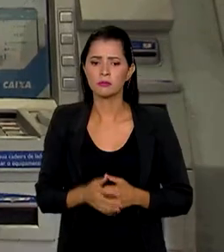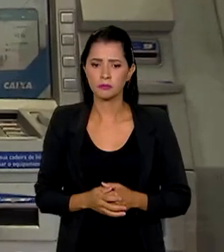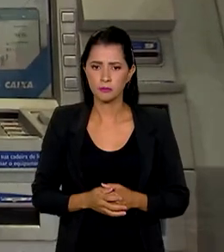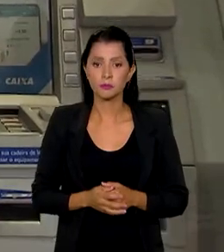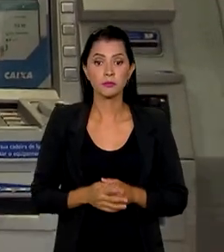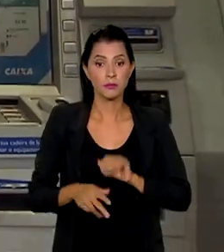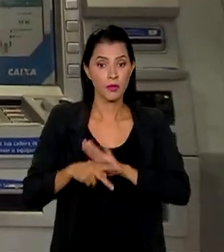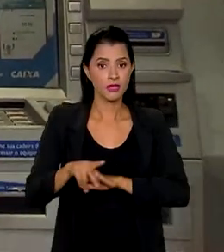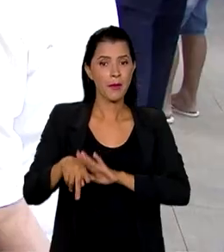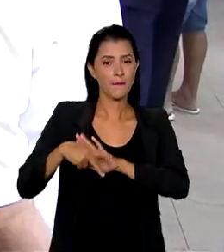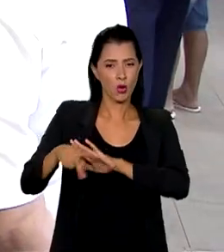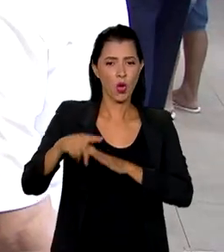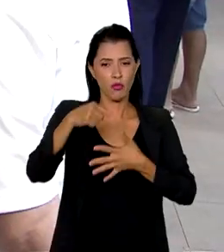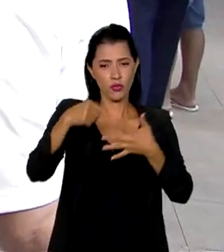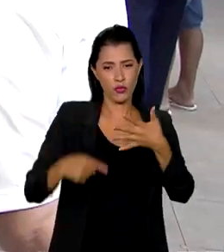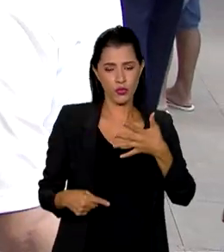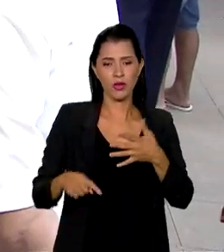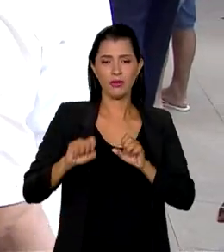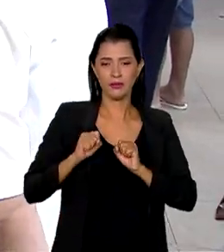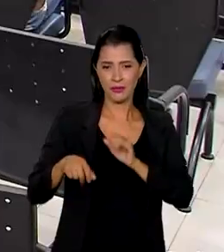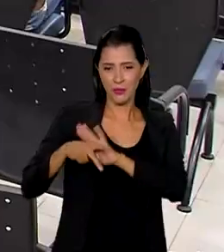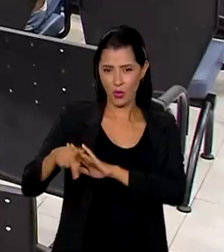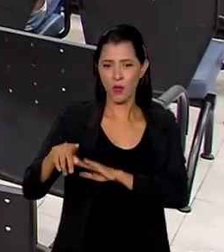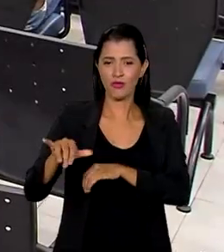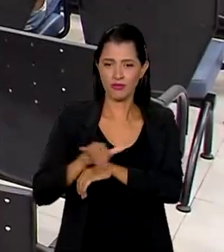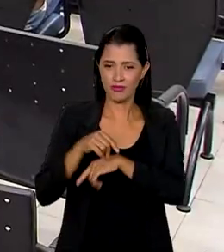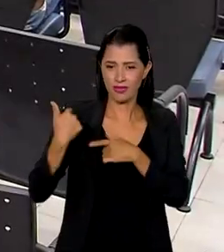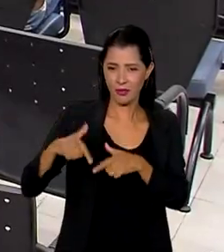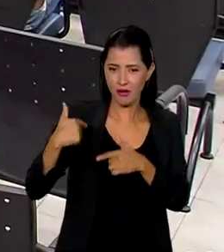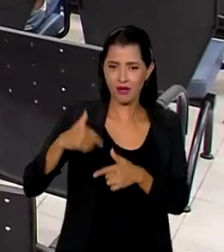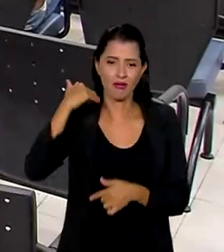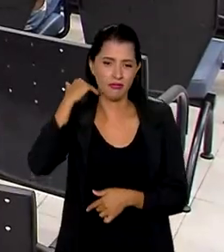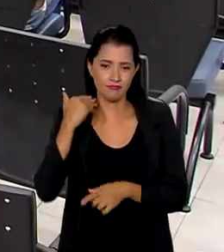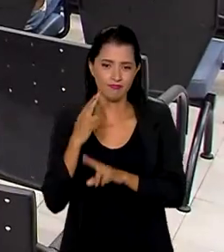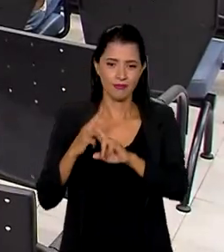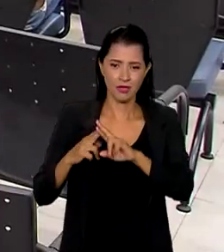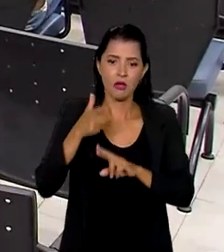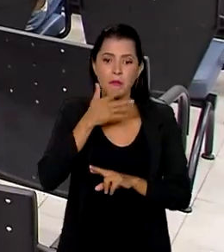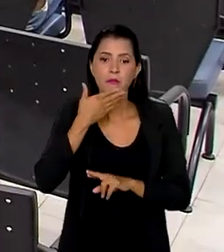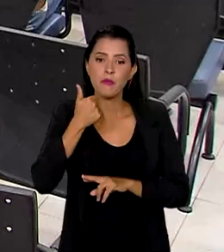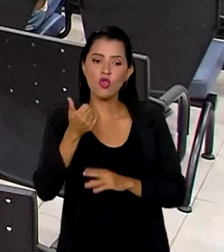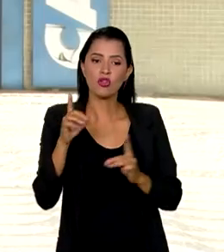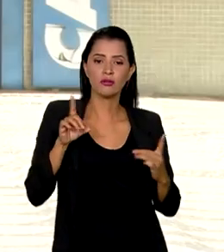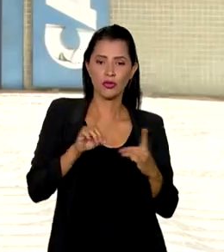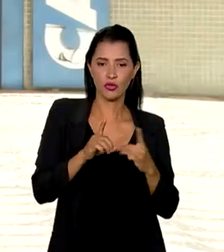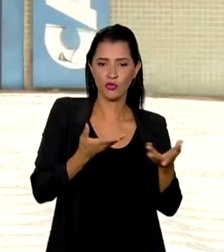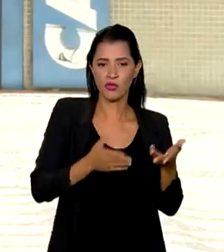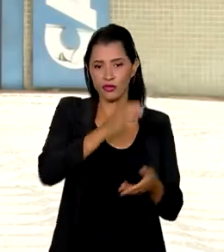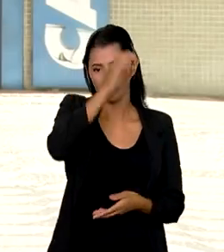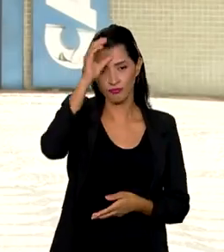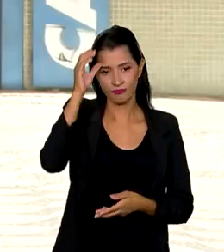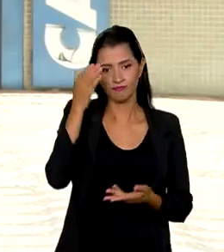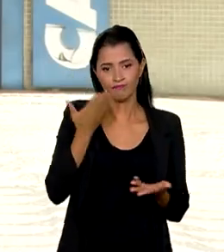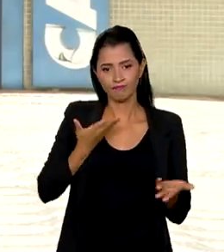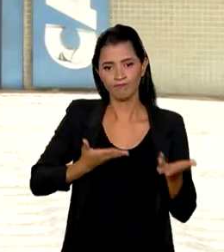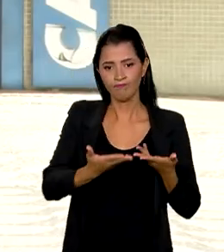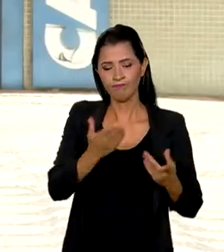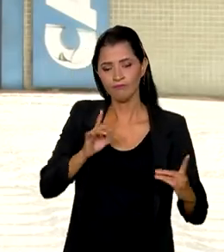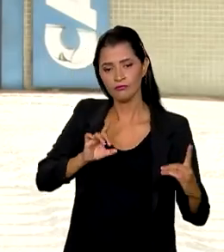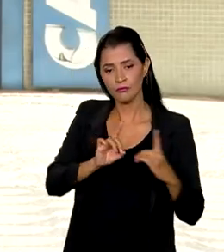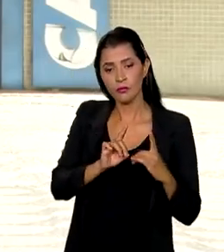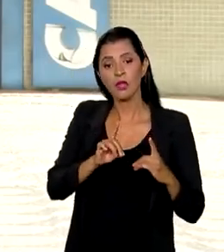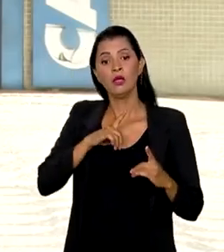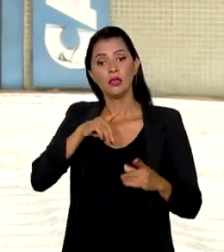faz parte de um conjunto de ações do banco para melhorar o atendimento ao cliente. Entre as medidas está